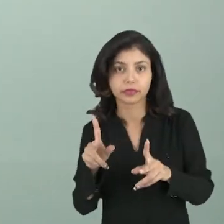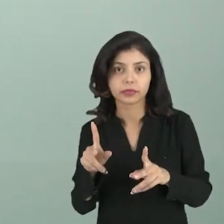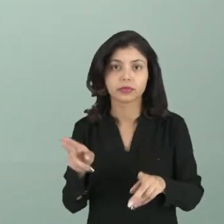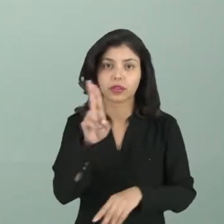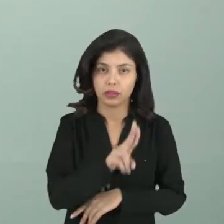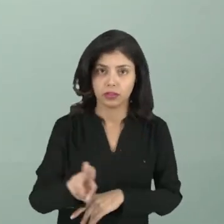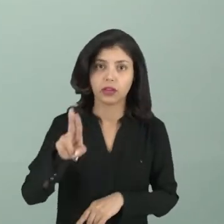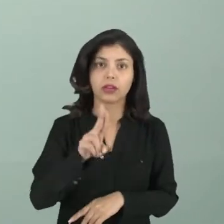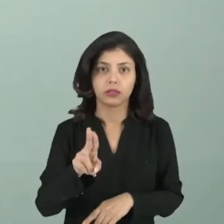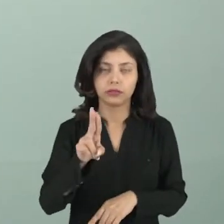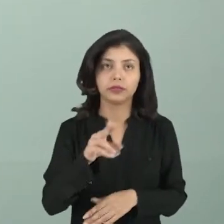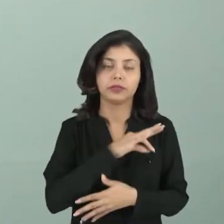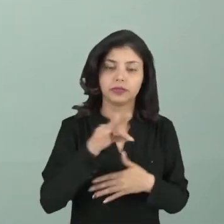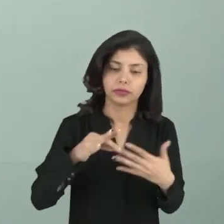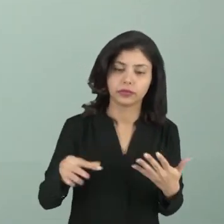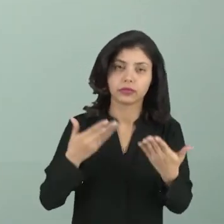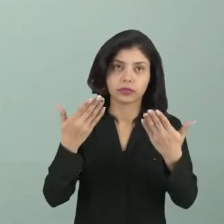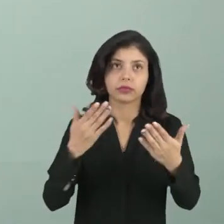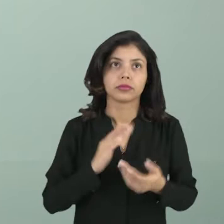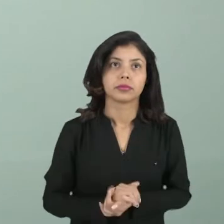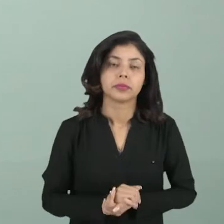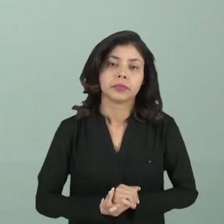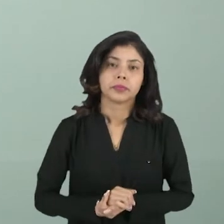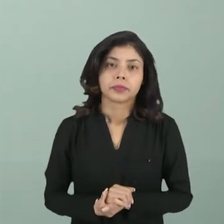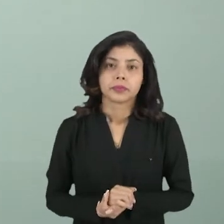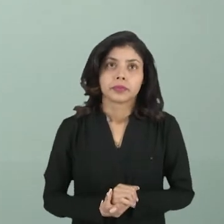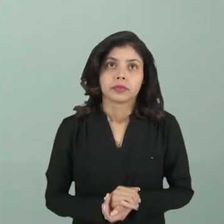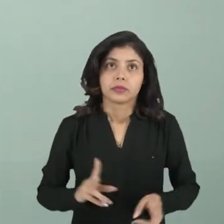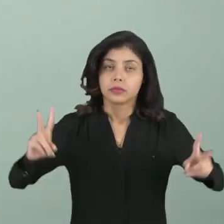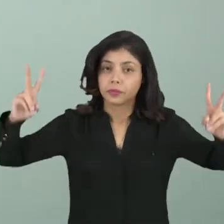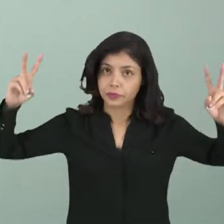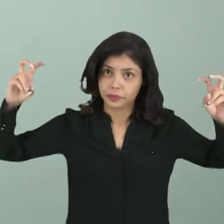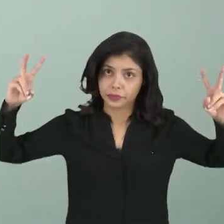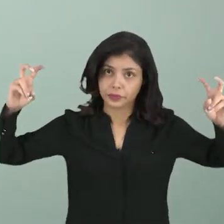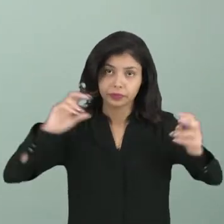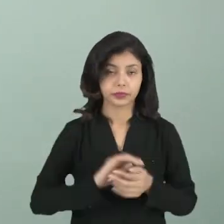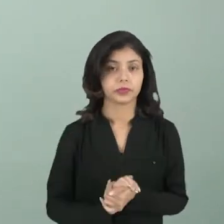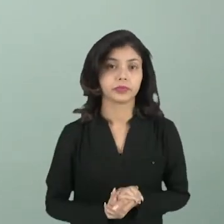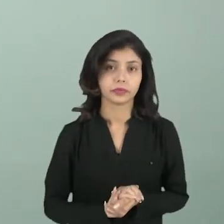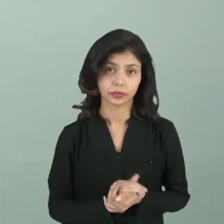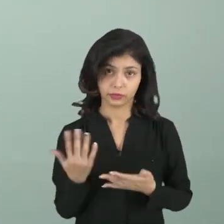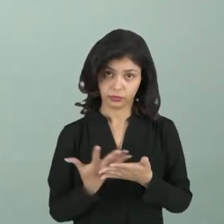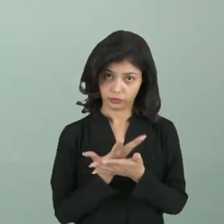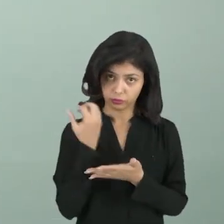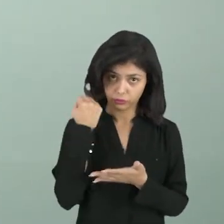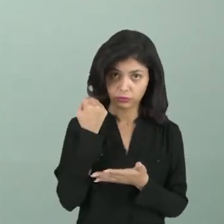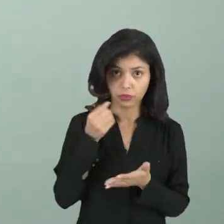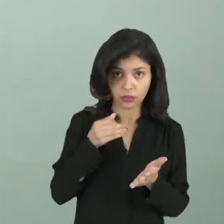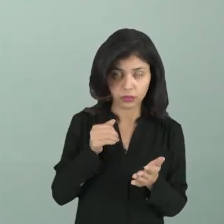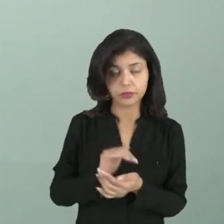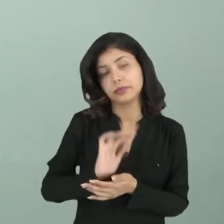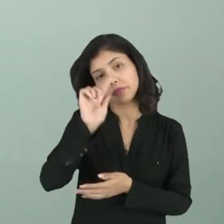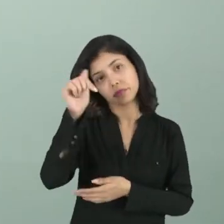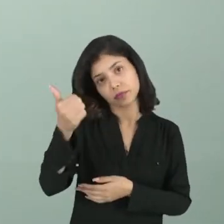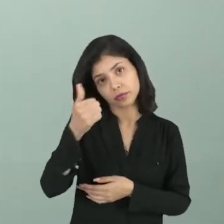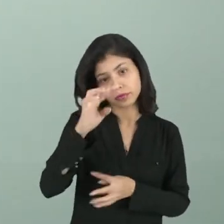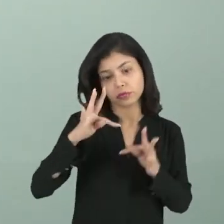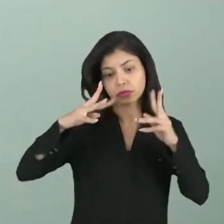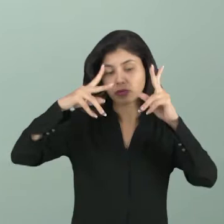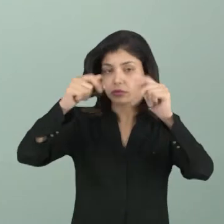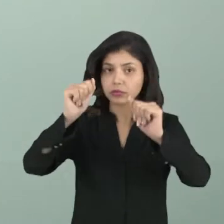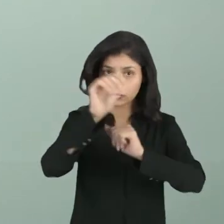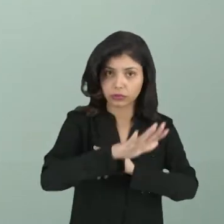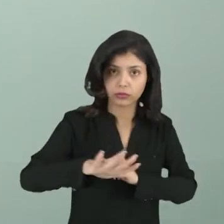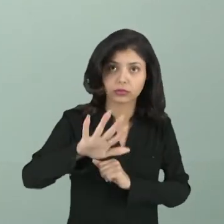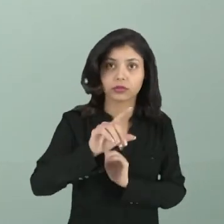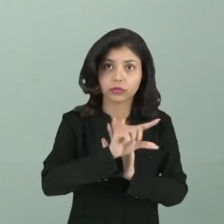gente utiliza esses recursos. Tá? Por exemplo, as aspas, quando eu copio uma frase de alguém inteira sem modificar